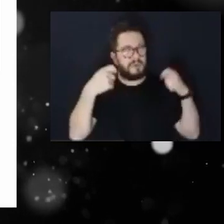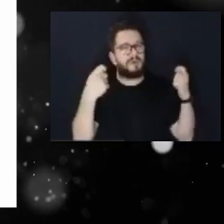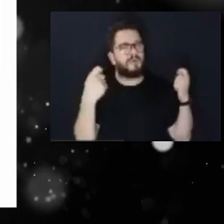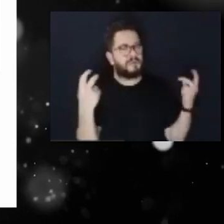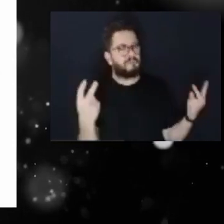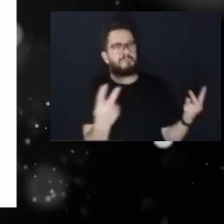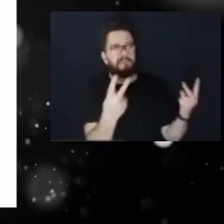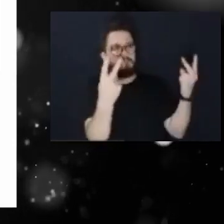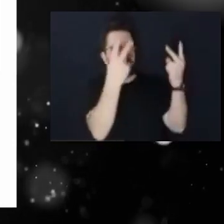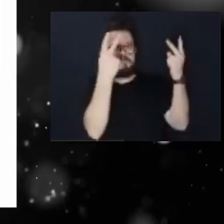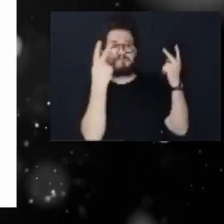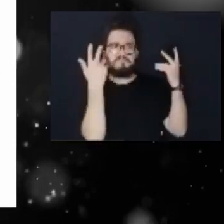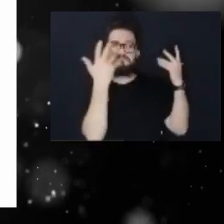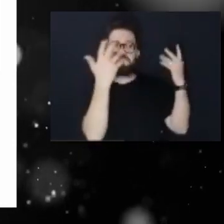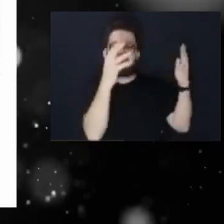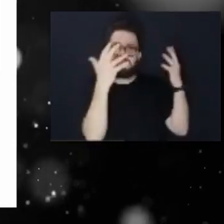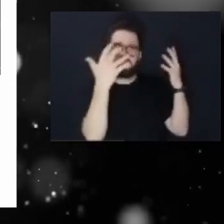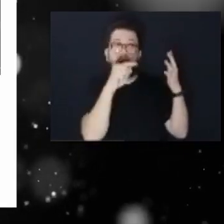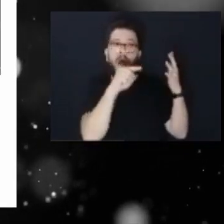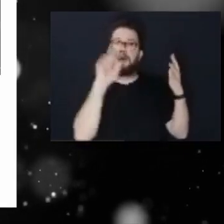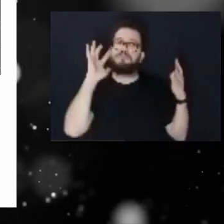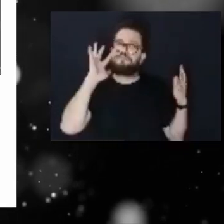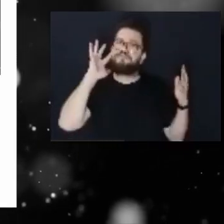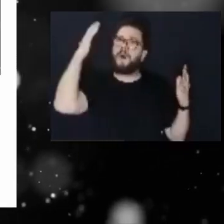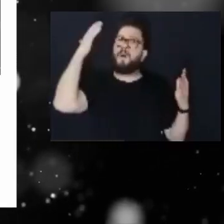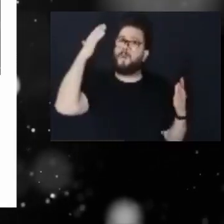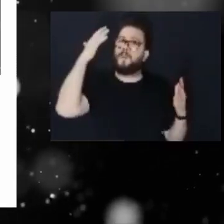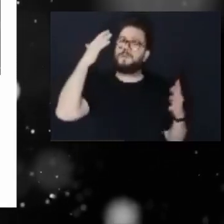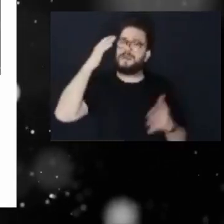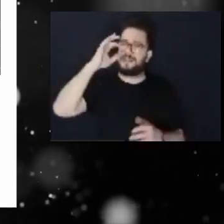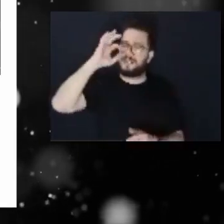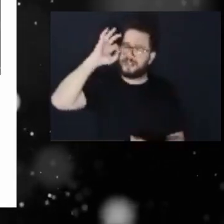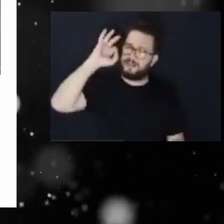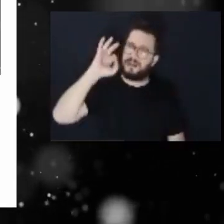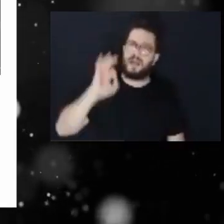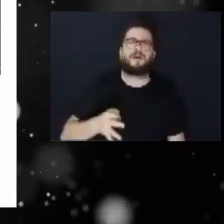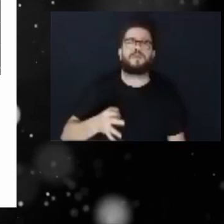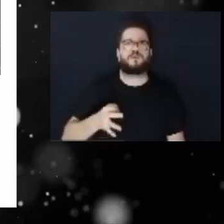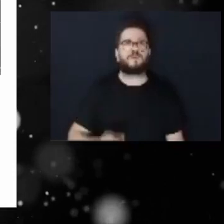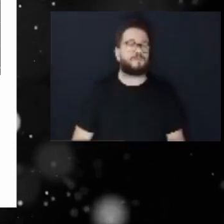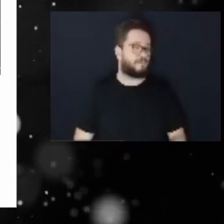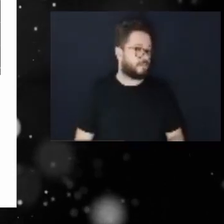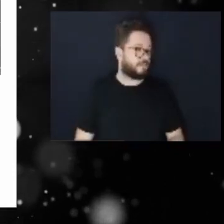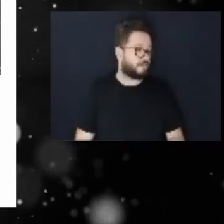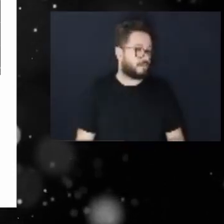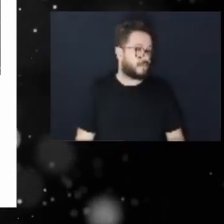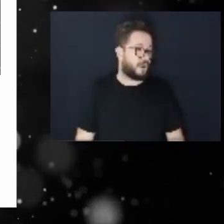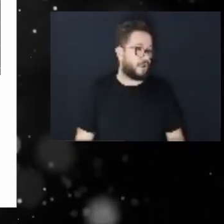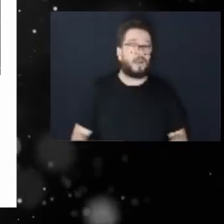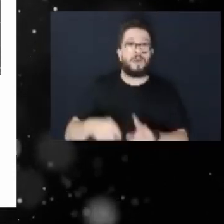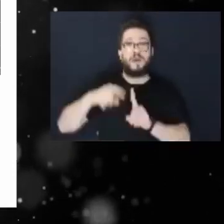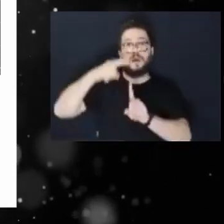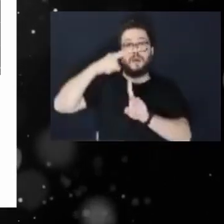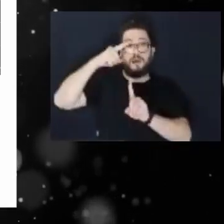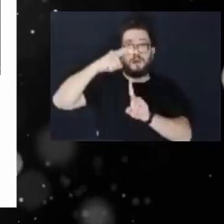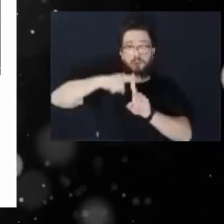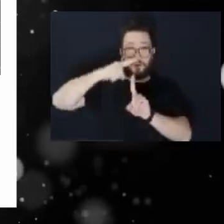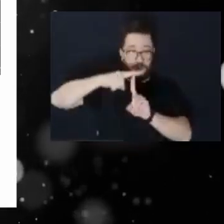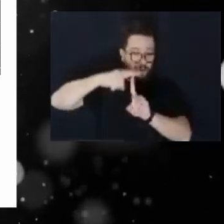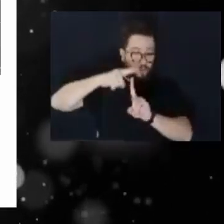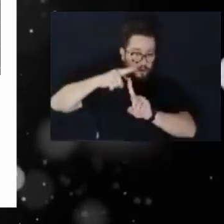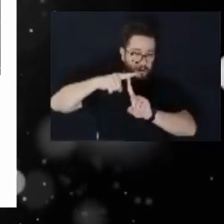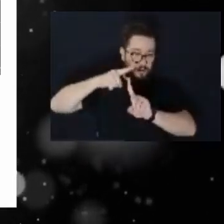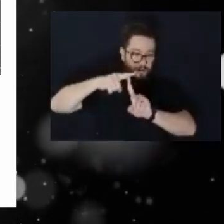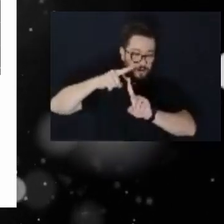elogiar, porque a tomada de decisão foi correta. Temos os dados de Toledo, muito pouco isolamento social